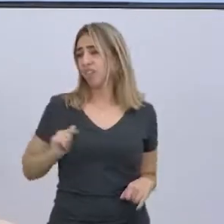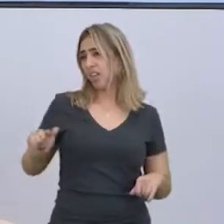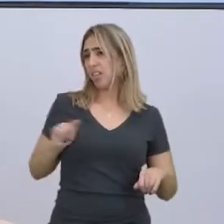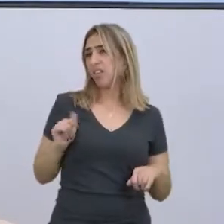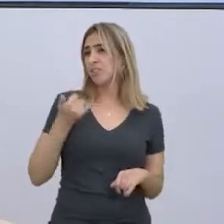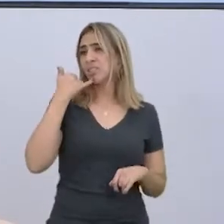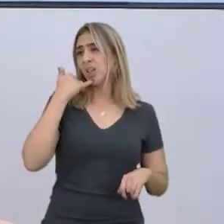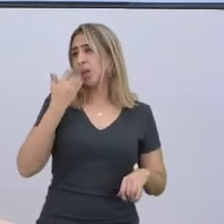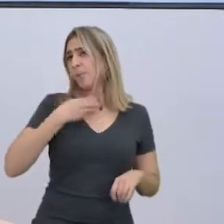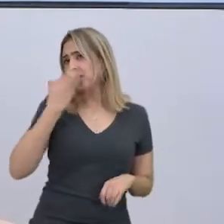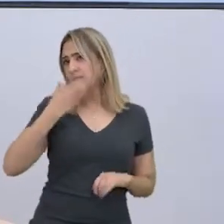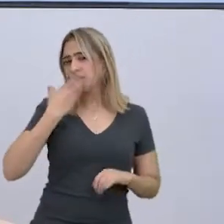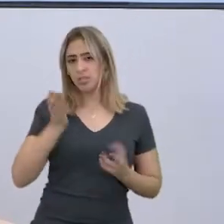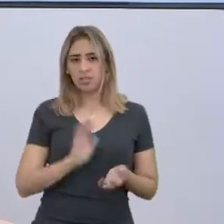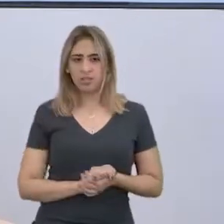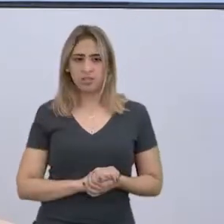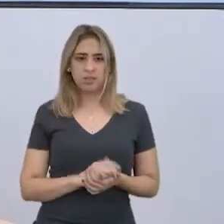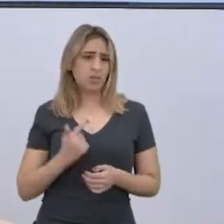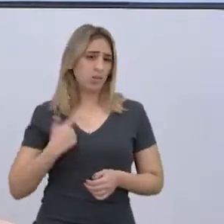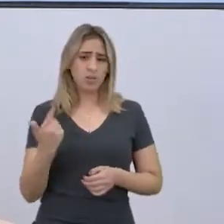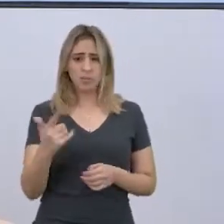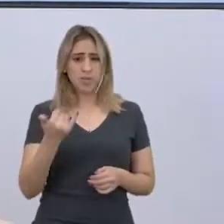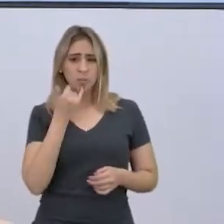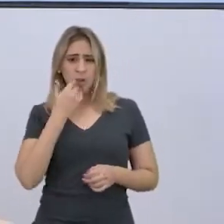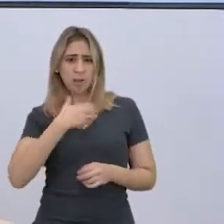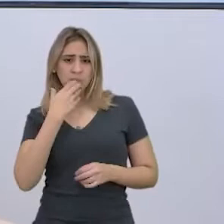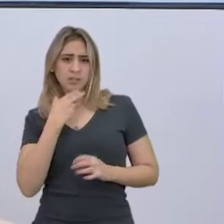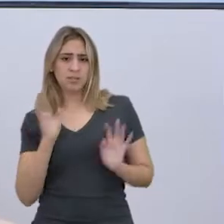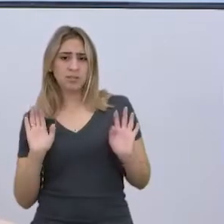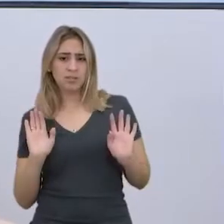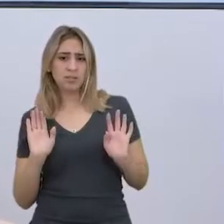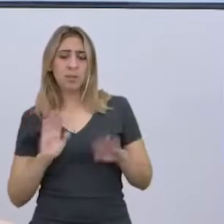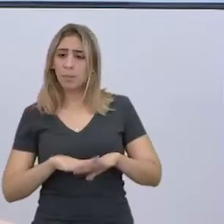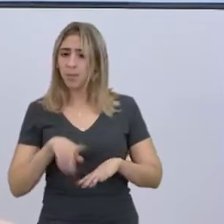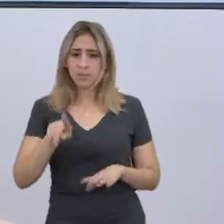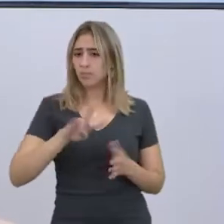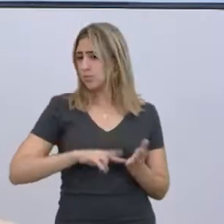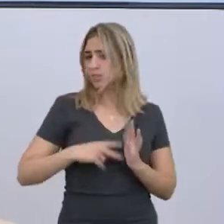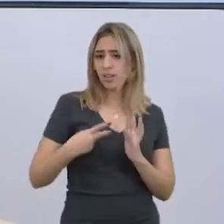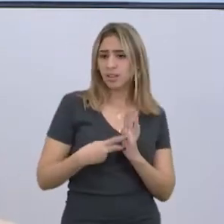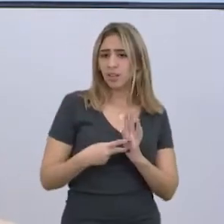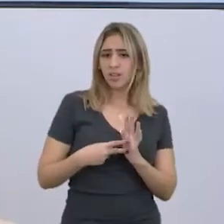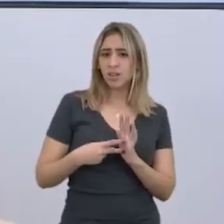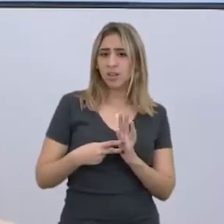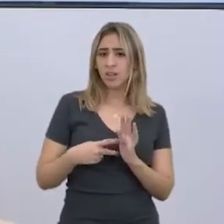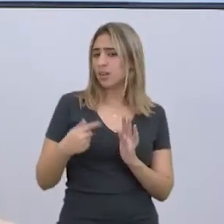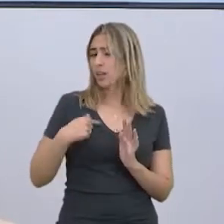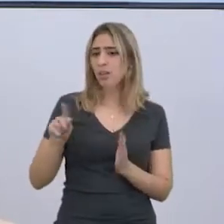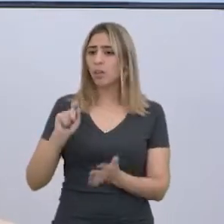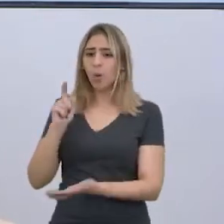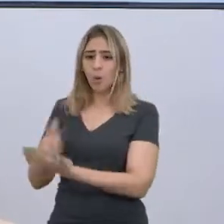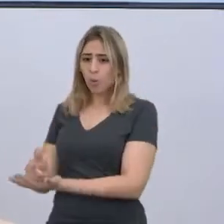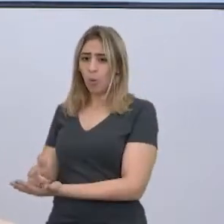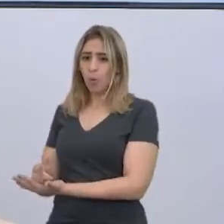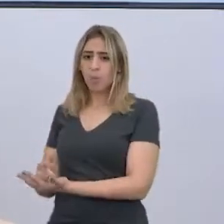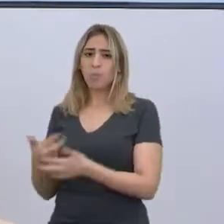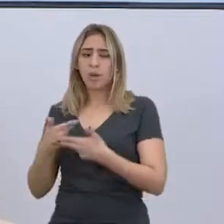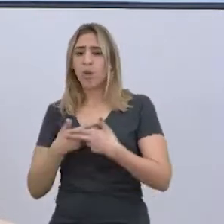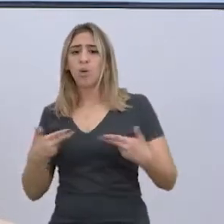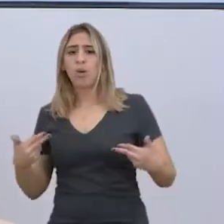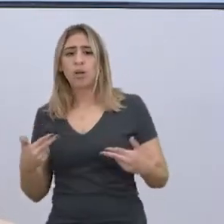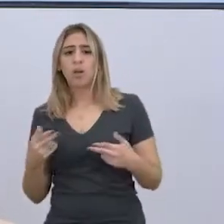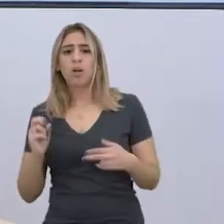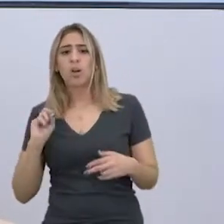ter o celular da maçã. Eu não tenho um celular da maçã. Mas isso não significa que eu não compre coisas ou